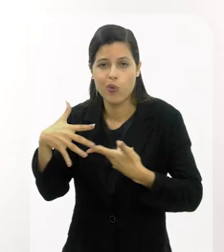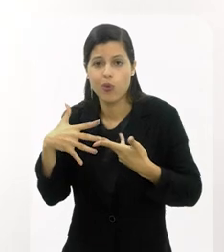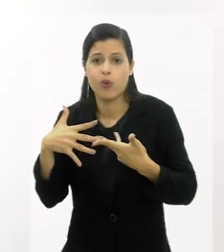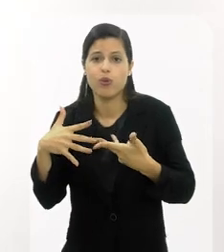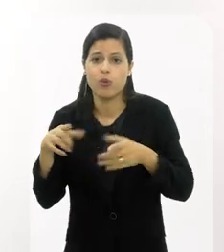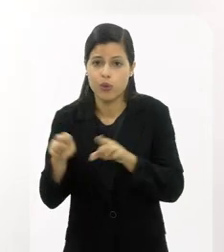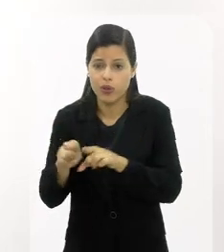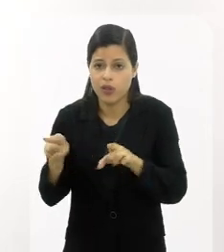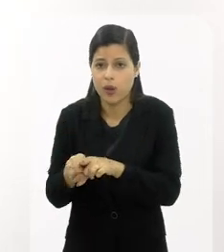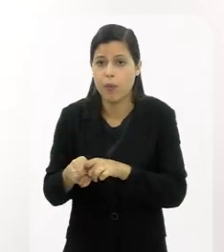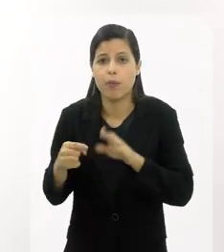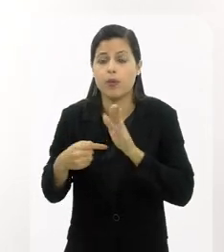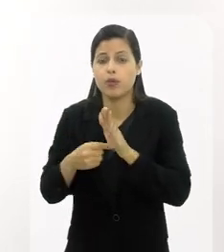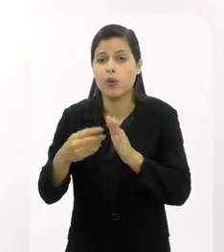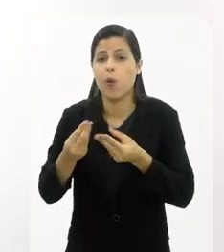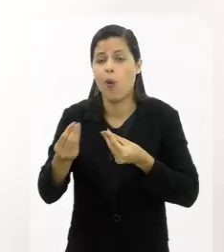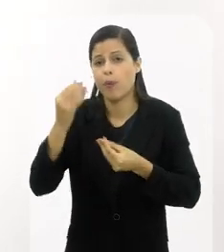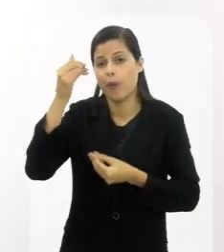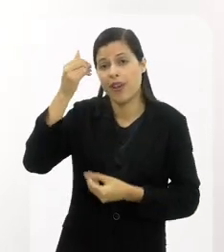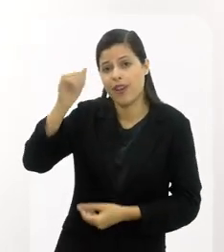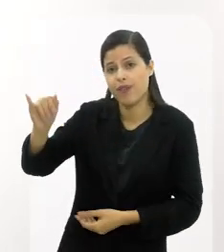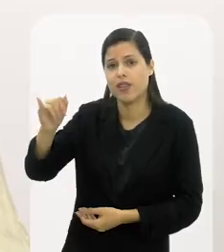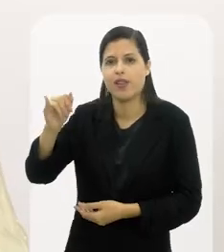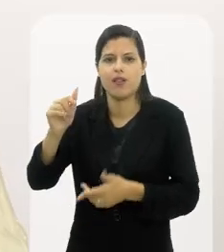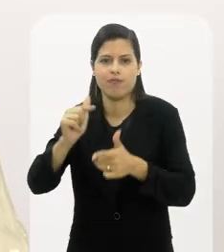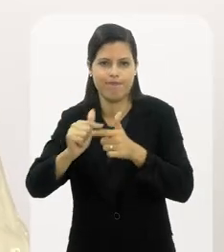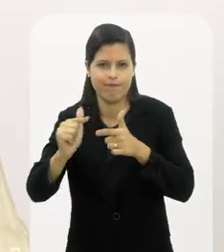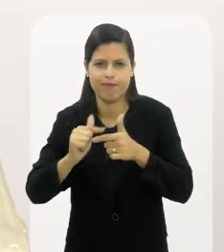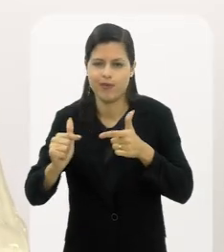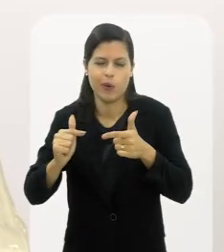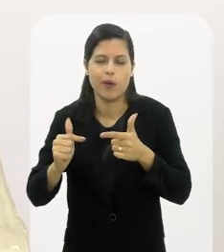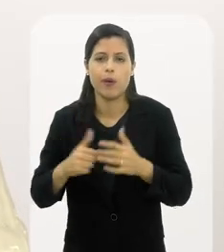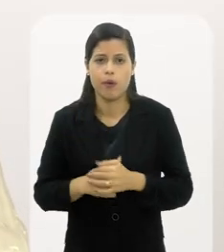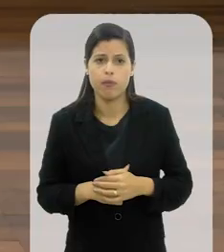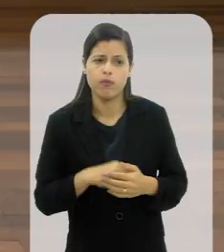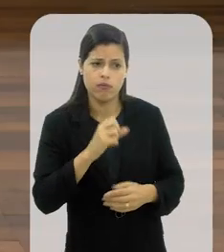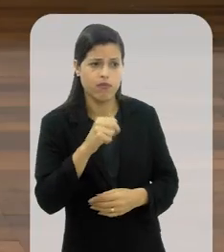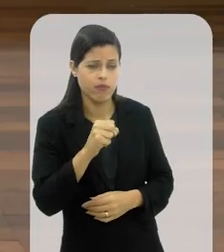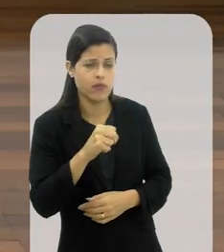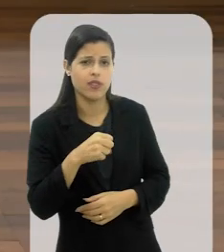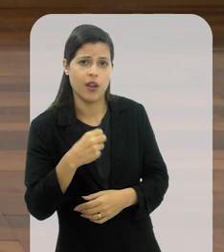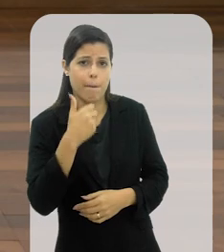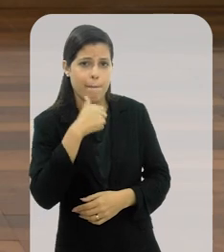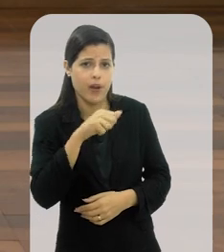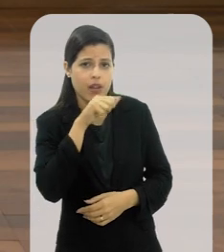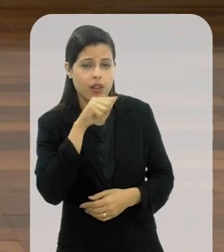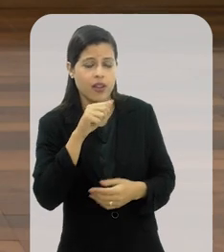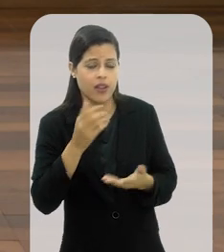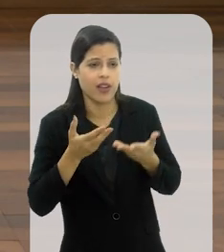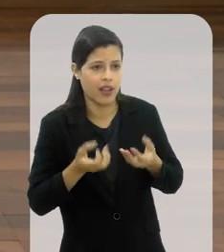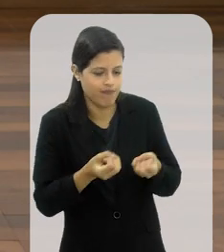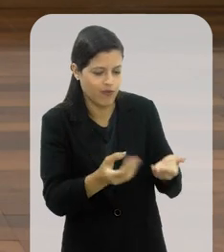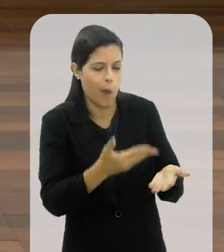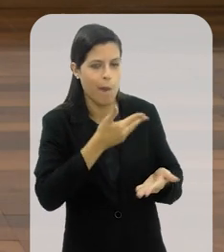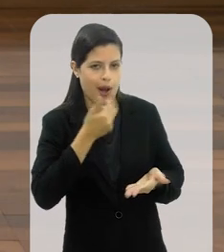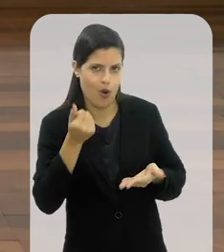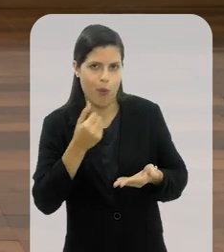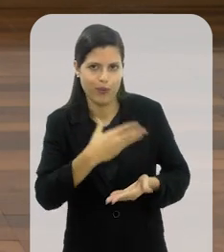ele não se envolva com determinadas coisas. Perfeito. Perfeito. Como toda mãe, a gente quer o melhor para o filho.